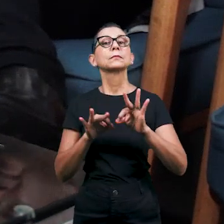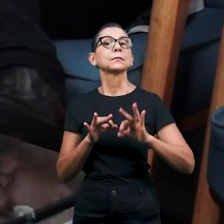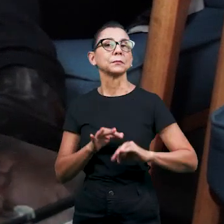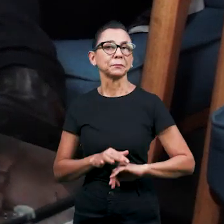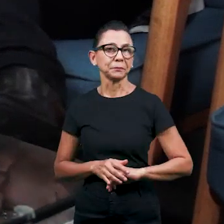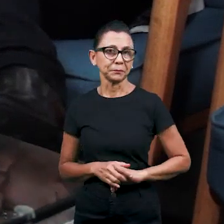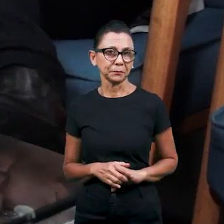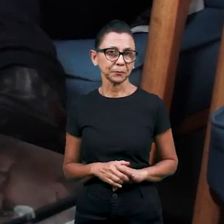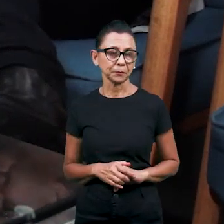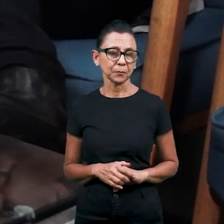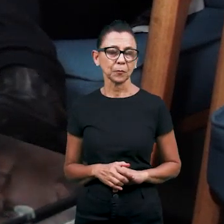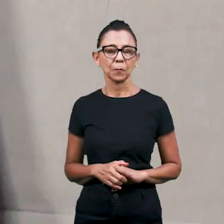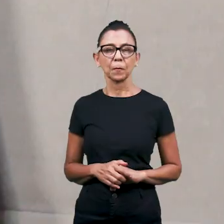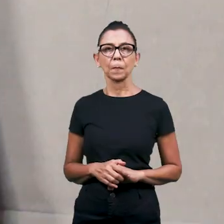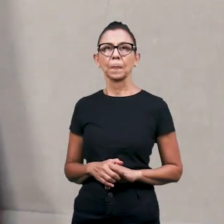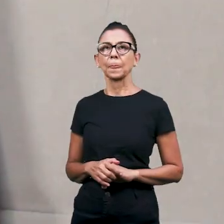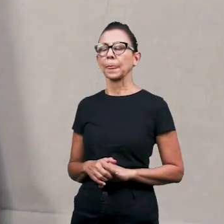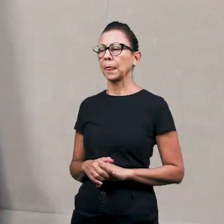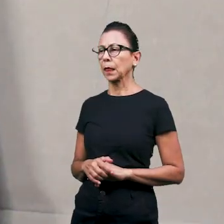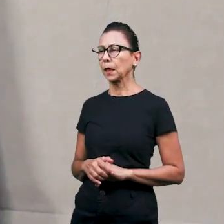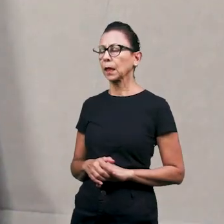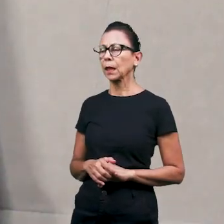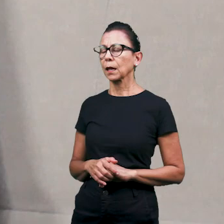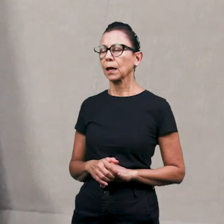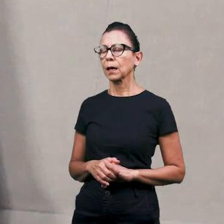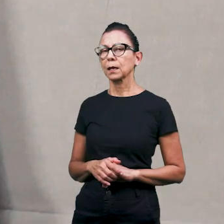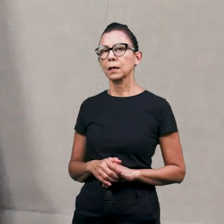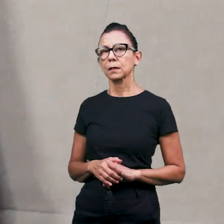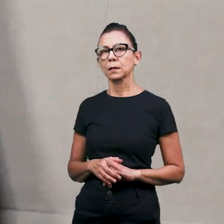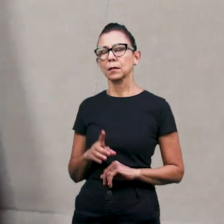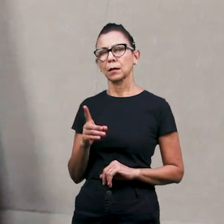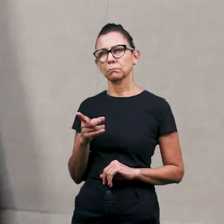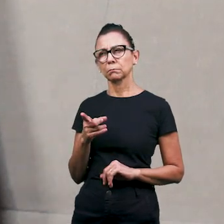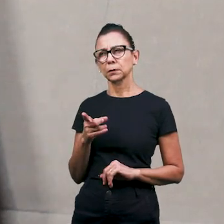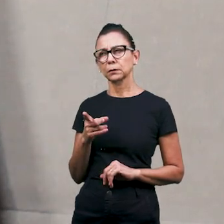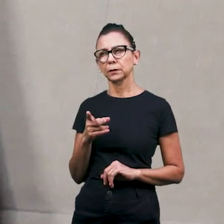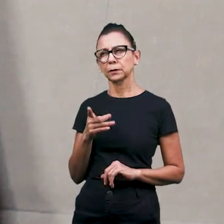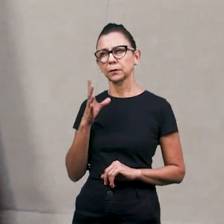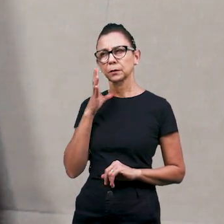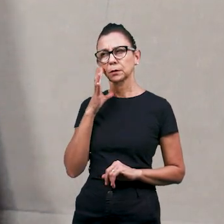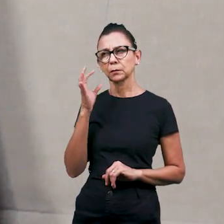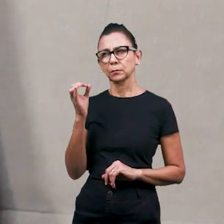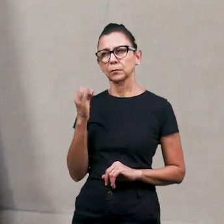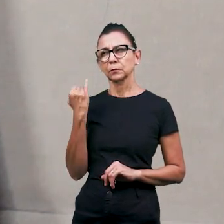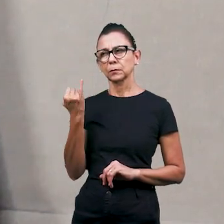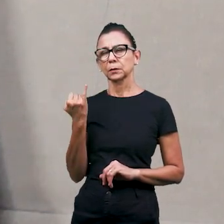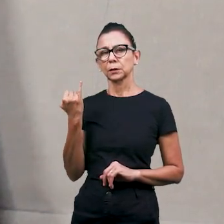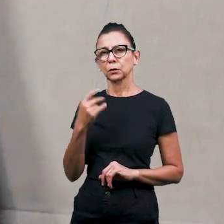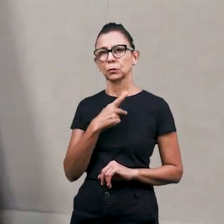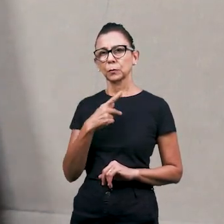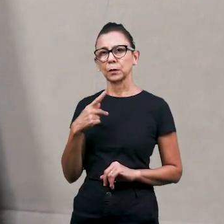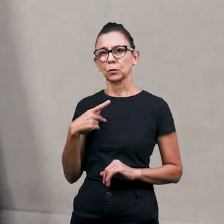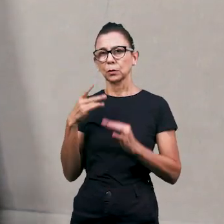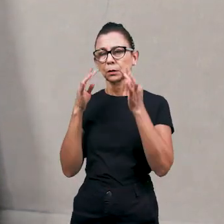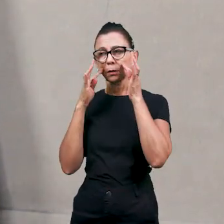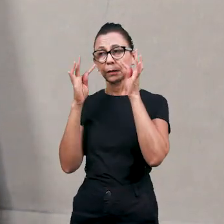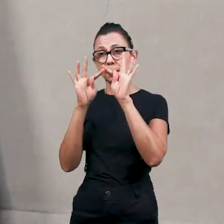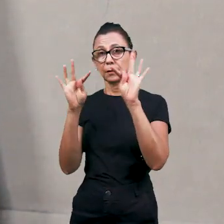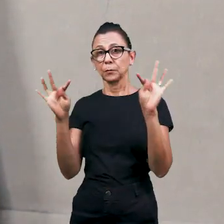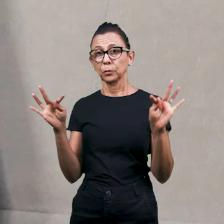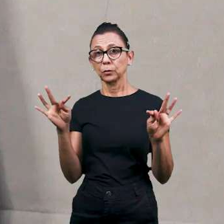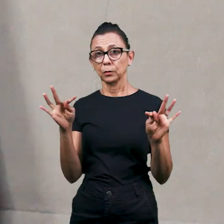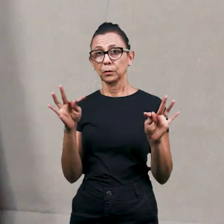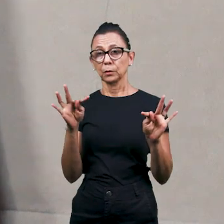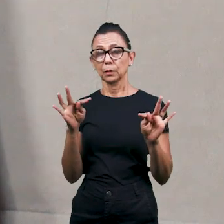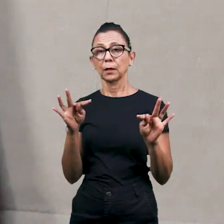jovens estão sendo consolados, porque em tempo de pandemia, alguns jovens perderam pessoas, a economia está difícil, está tão difícil,